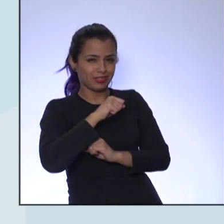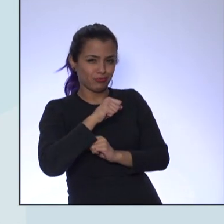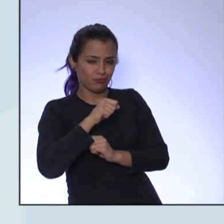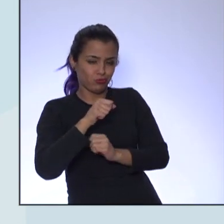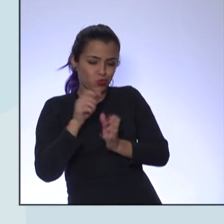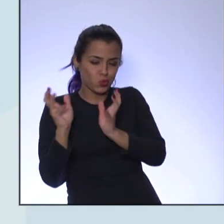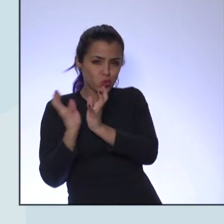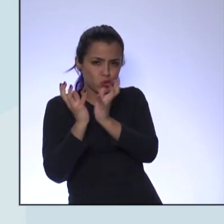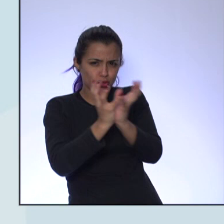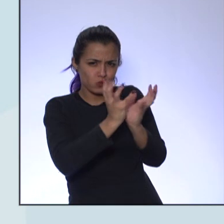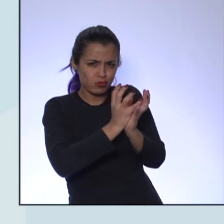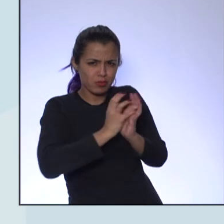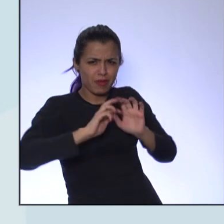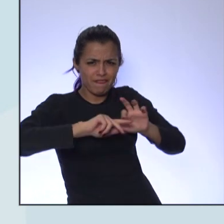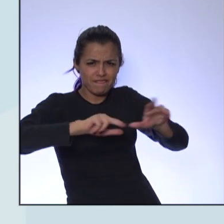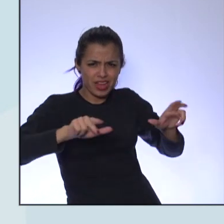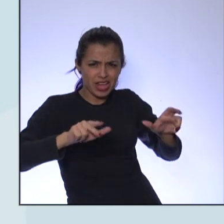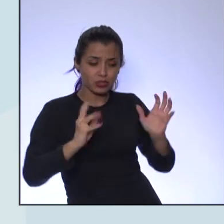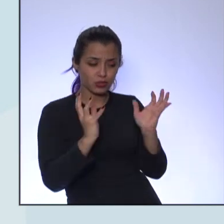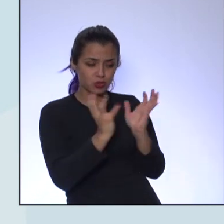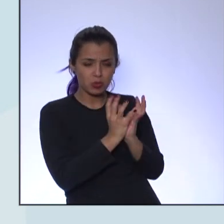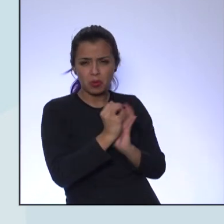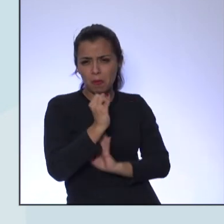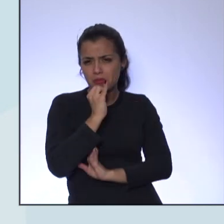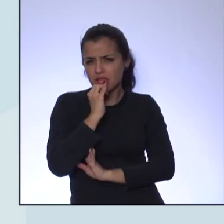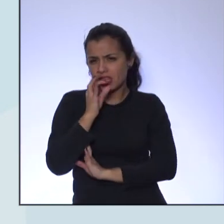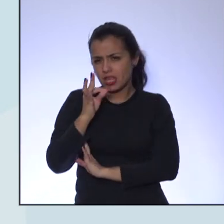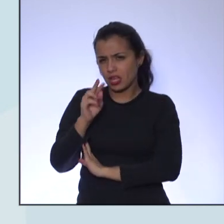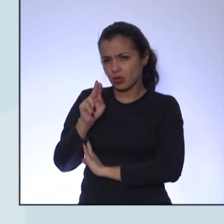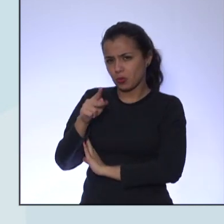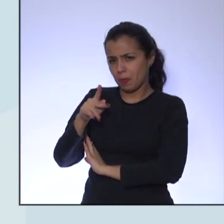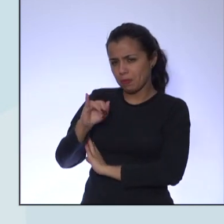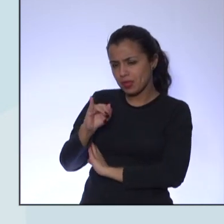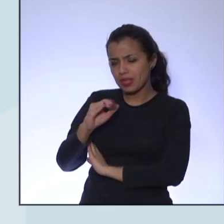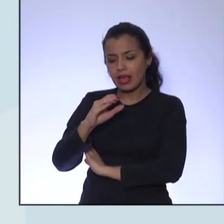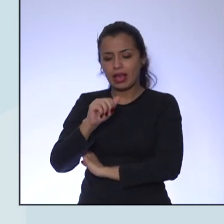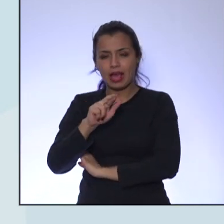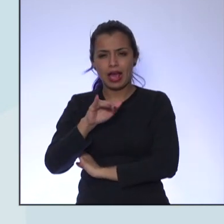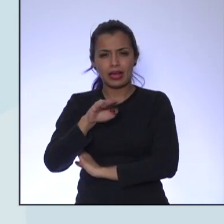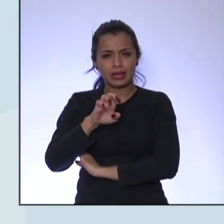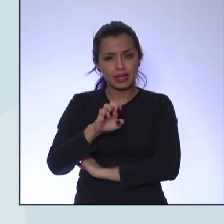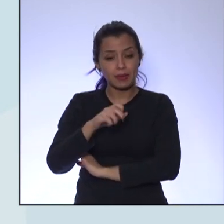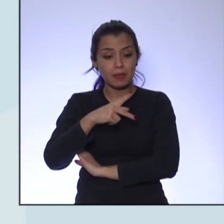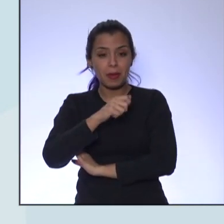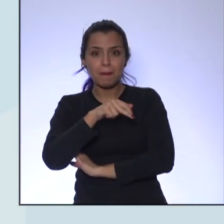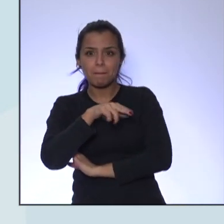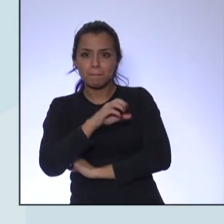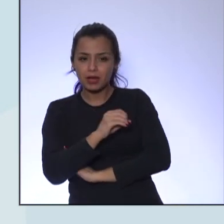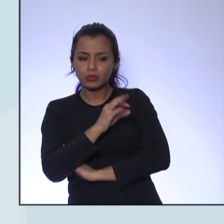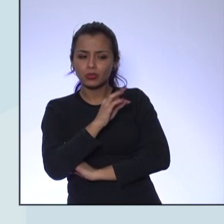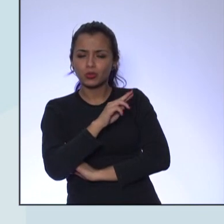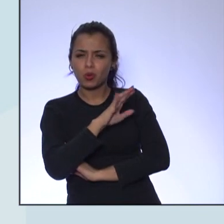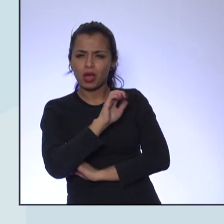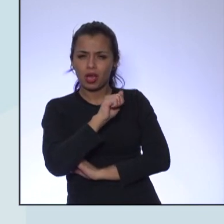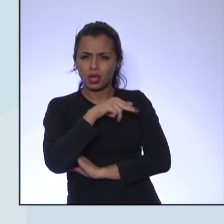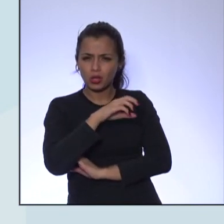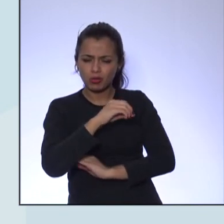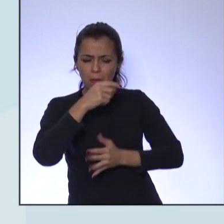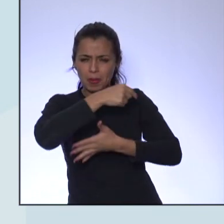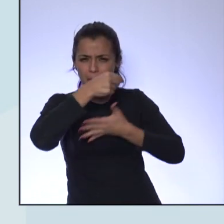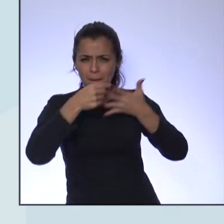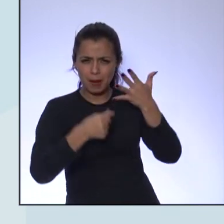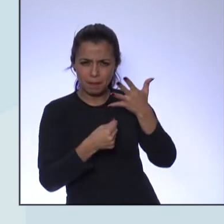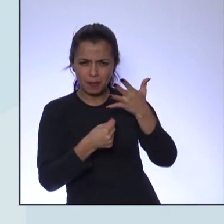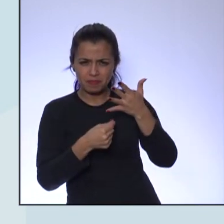distintos, entre eles o Tupi, o Caribe, Pano e Tucano, né, entre outros. Estima-se que em 1500, quando Pedro Álvares